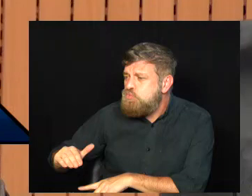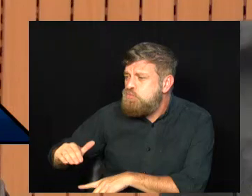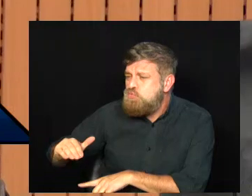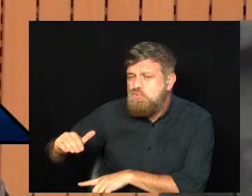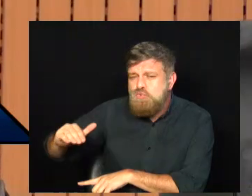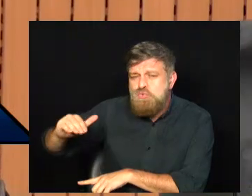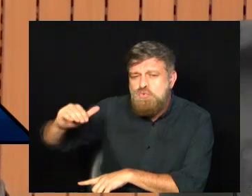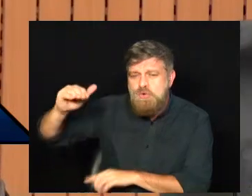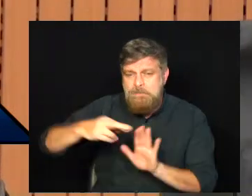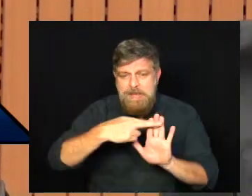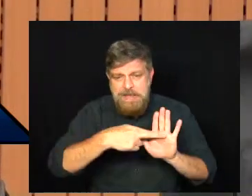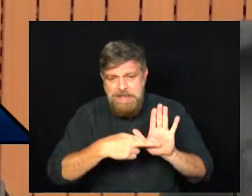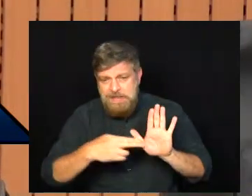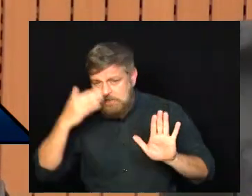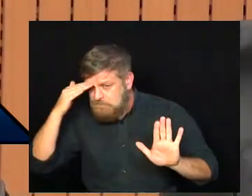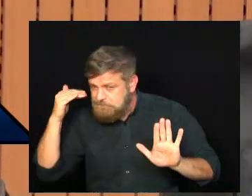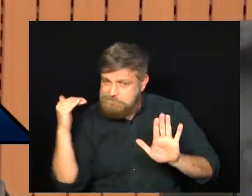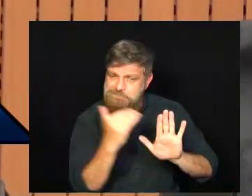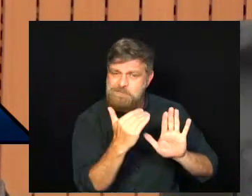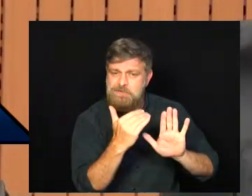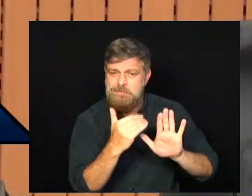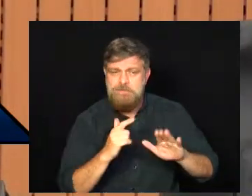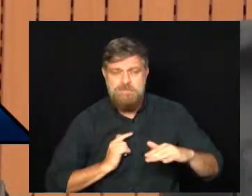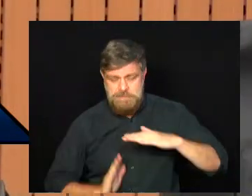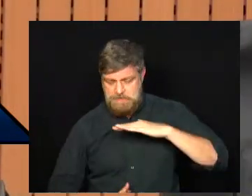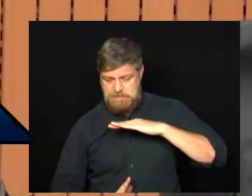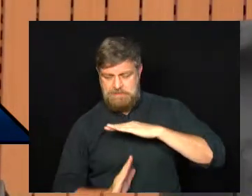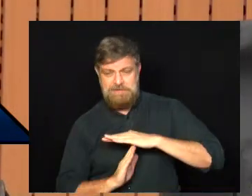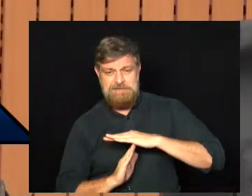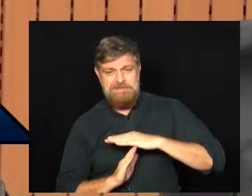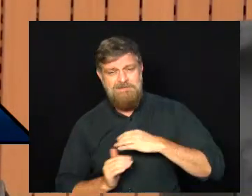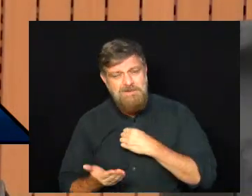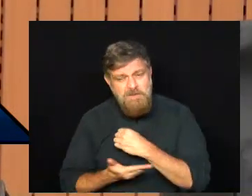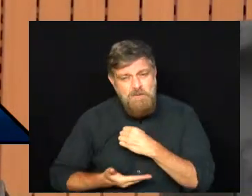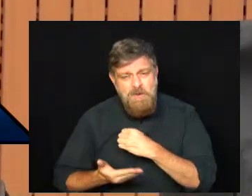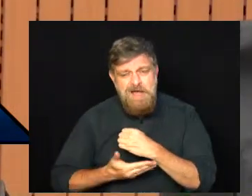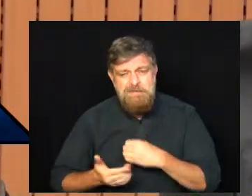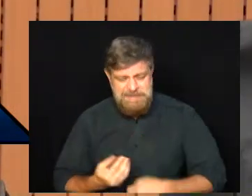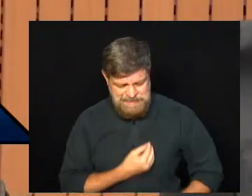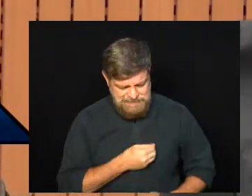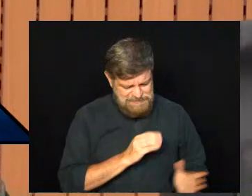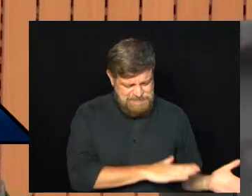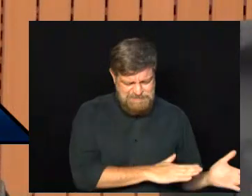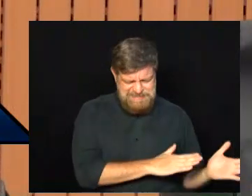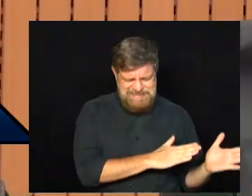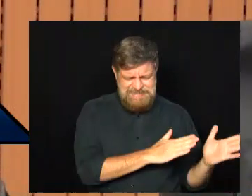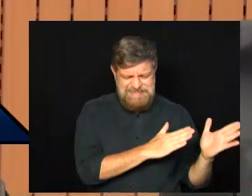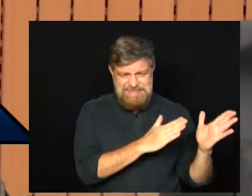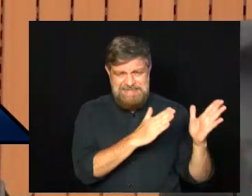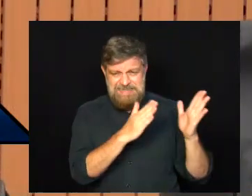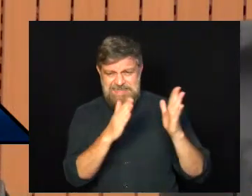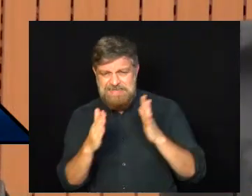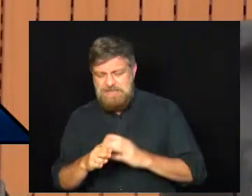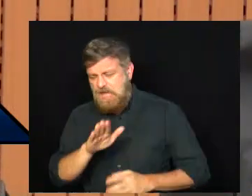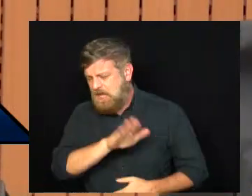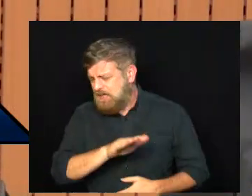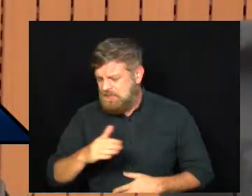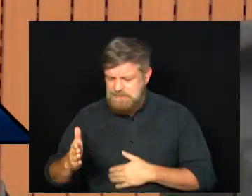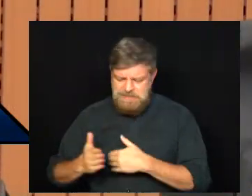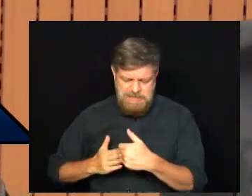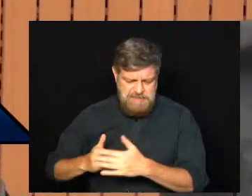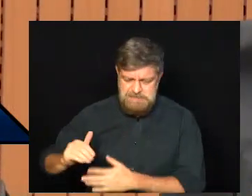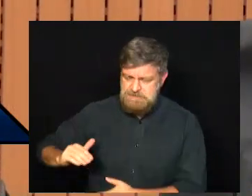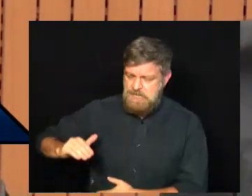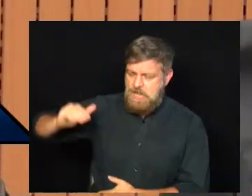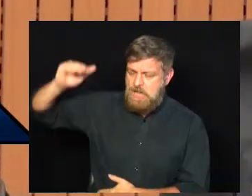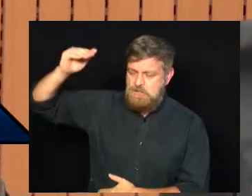respeitar regras e limites fundamentais na vida toda, na vida desde a criança até o adulto, né?